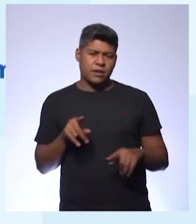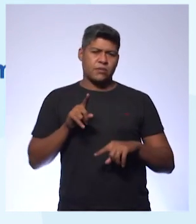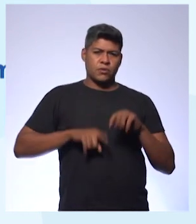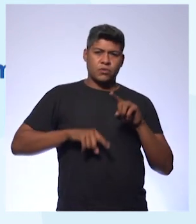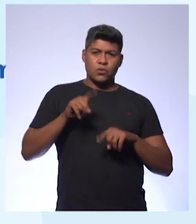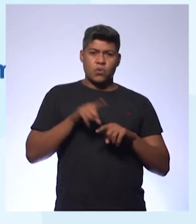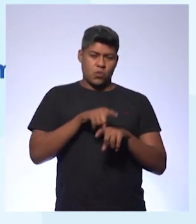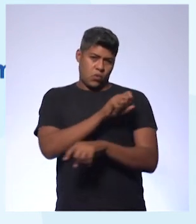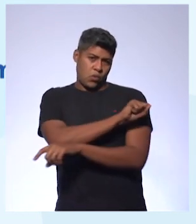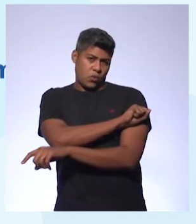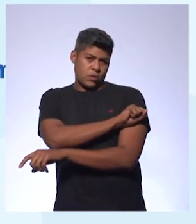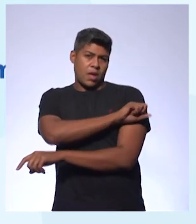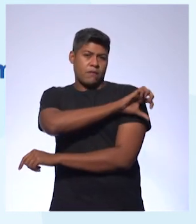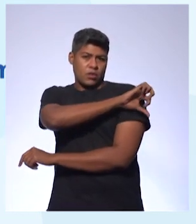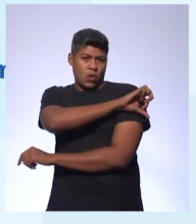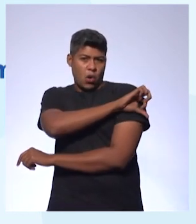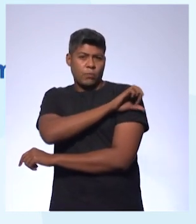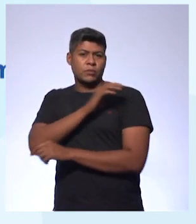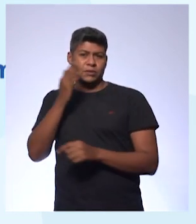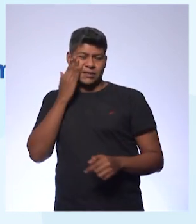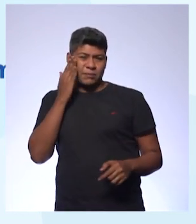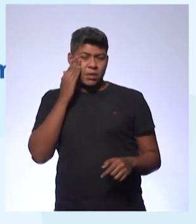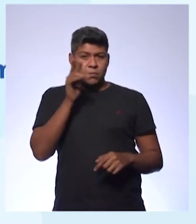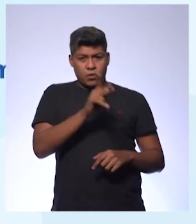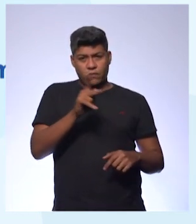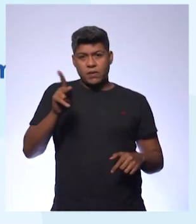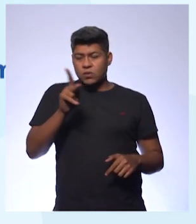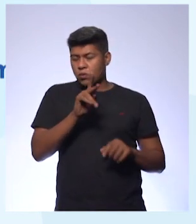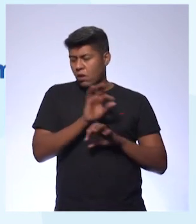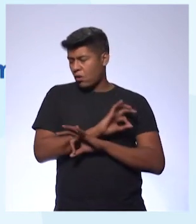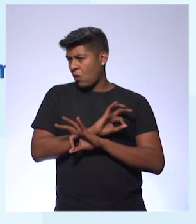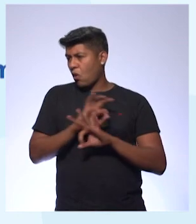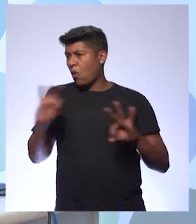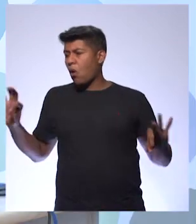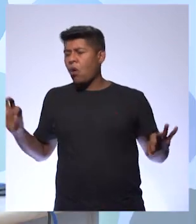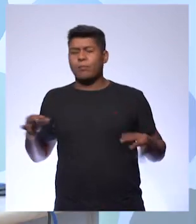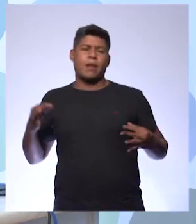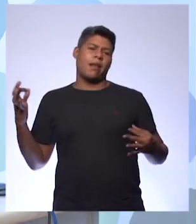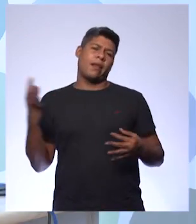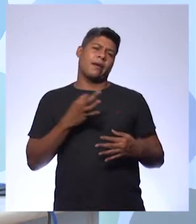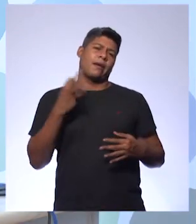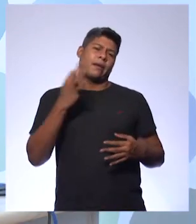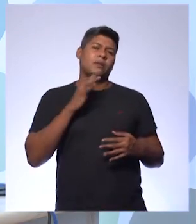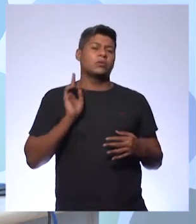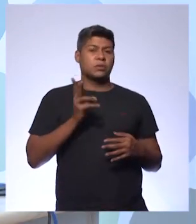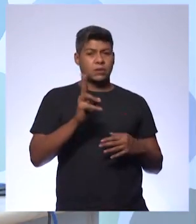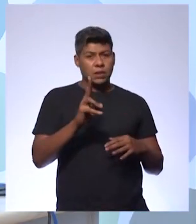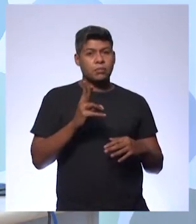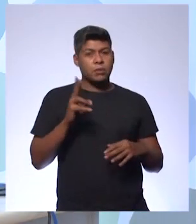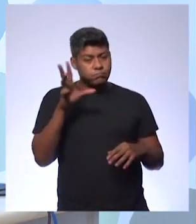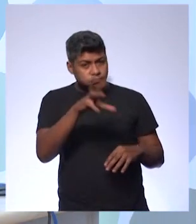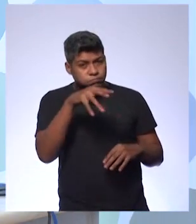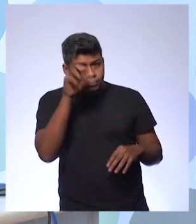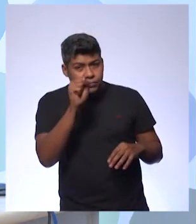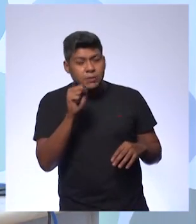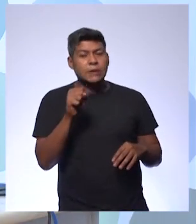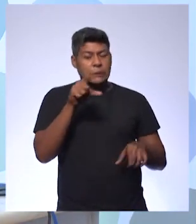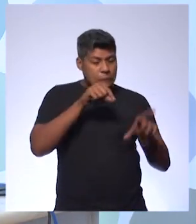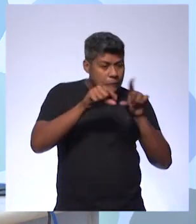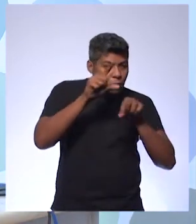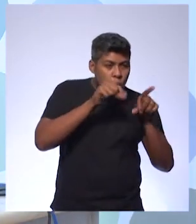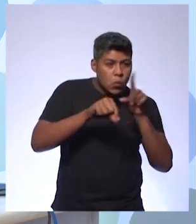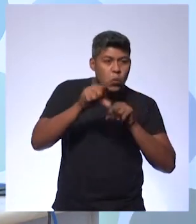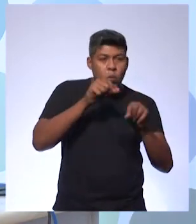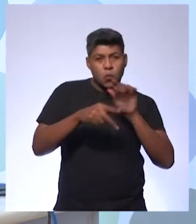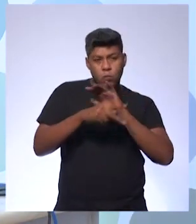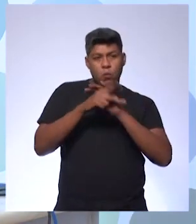9º ano, que são dessas duas professoras. É incrível, um mais lindo que o outro. E eu peguei, pincelei um lá,